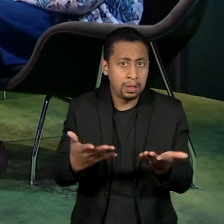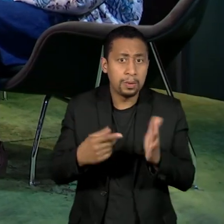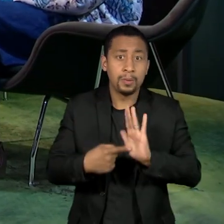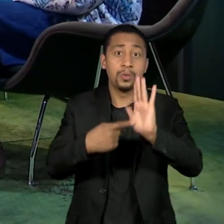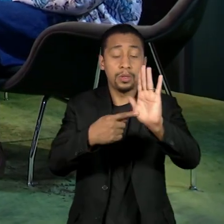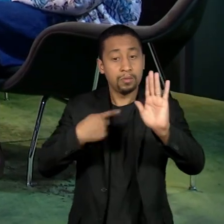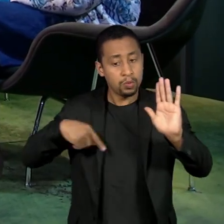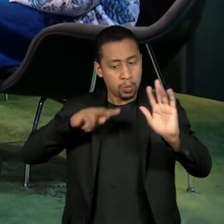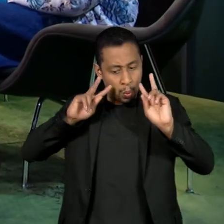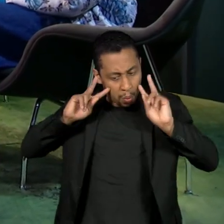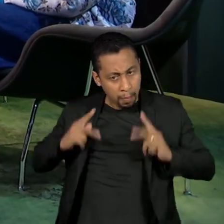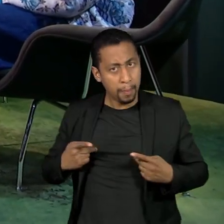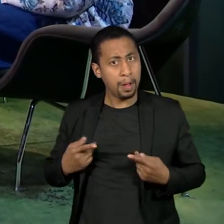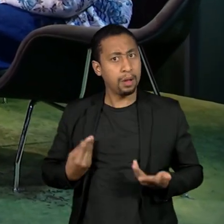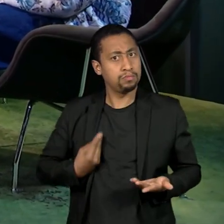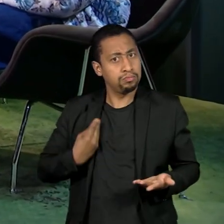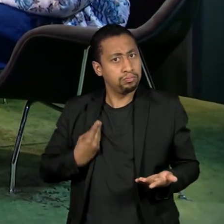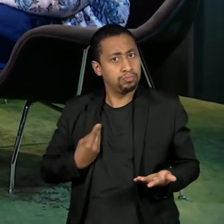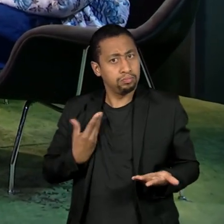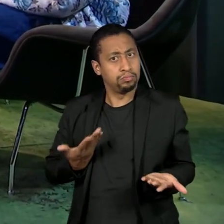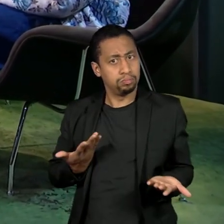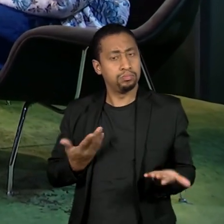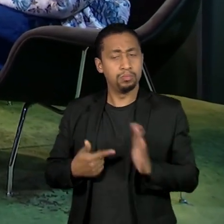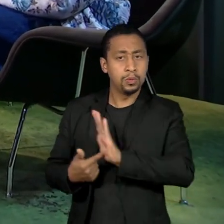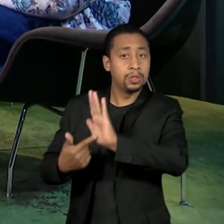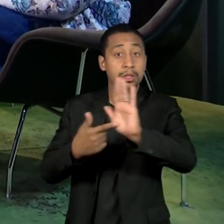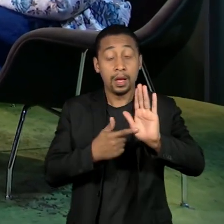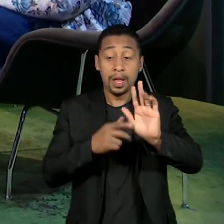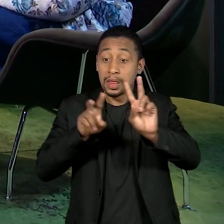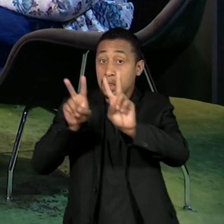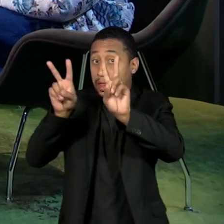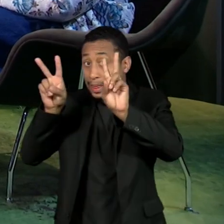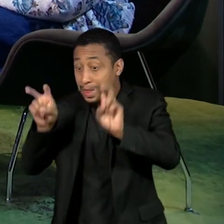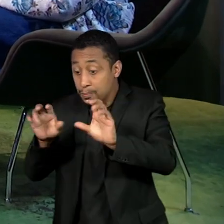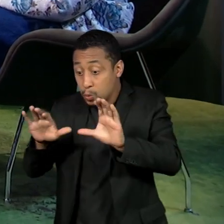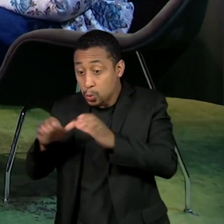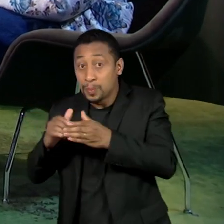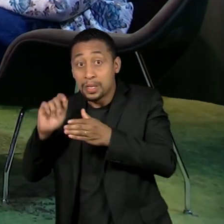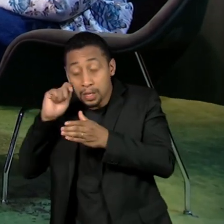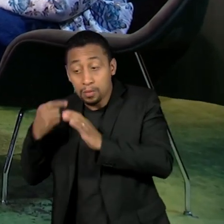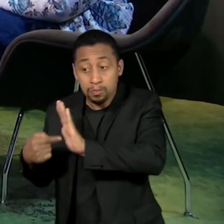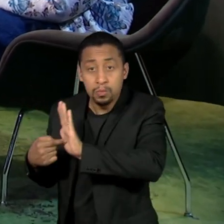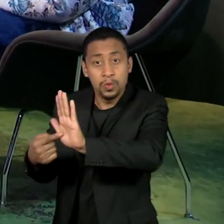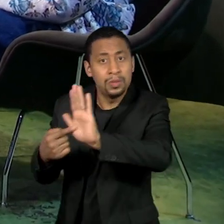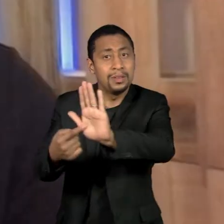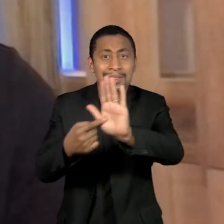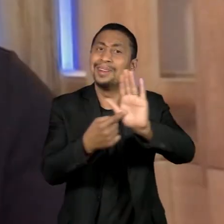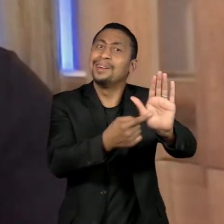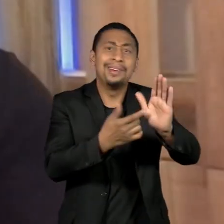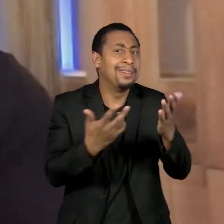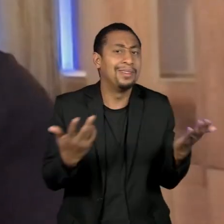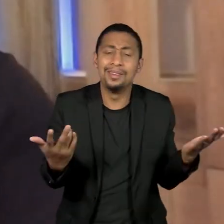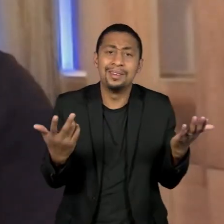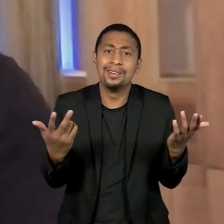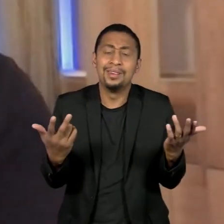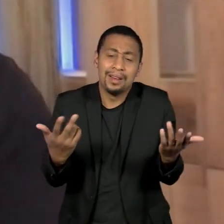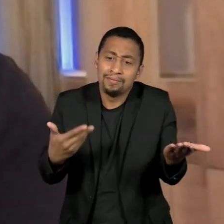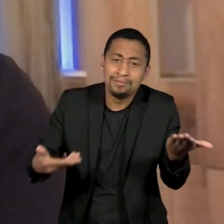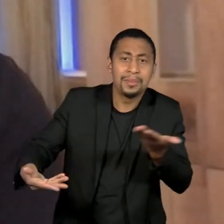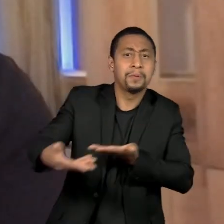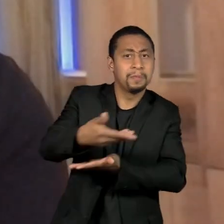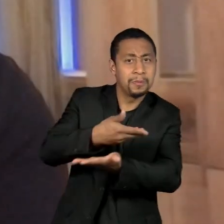realmente tornar a nossa presença e os nossos assuntos assuntos humanos, iguais, assuntos que a gente